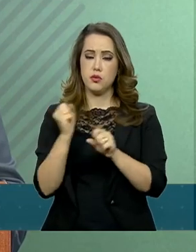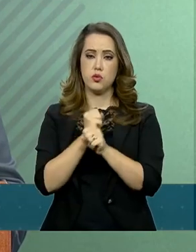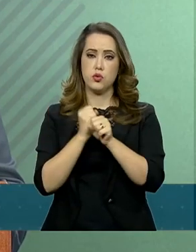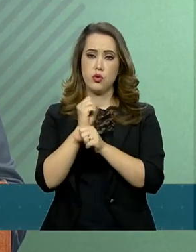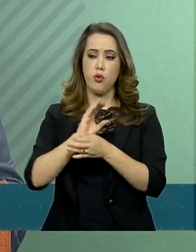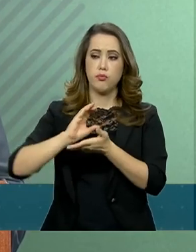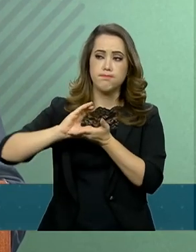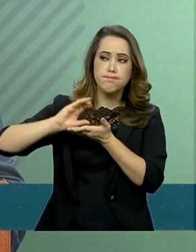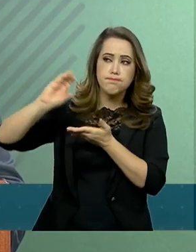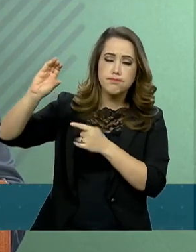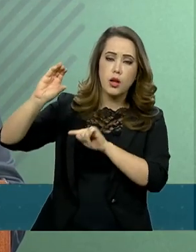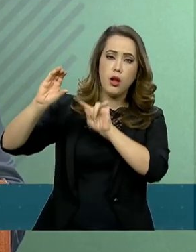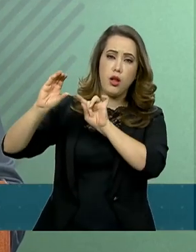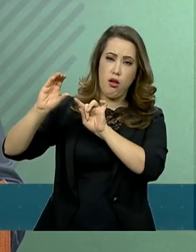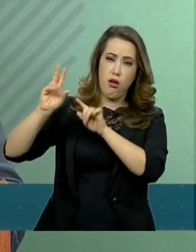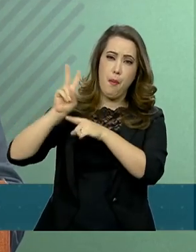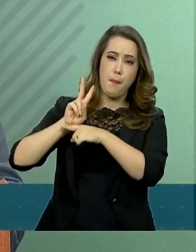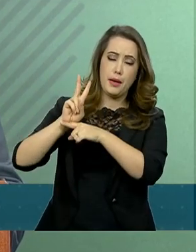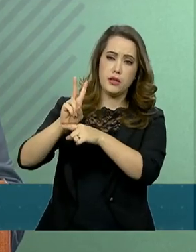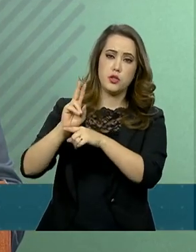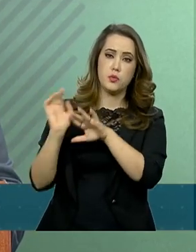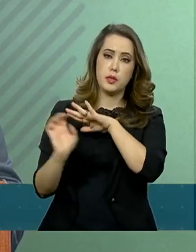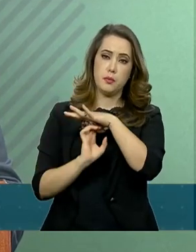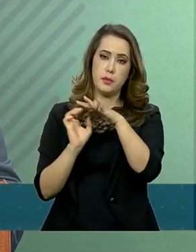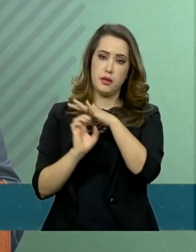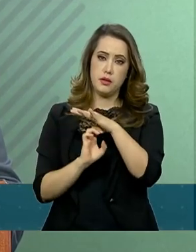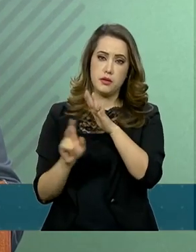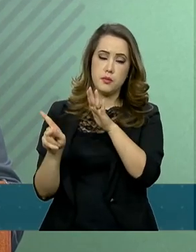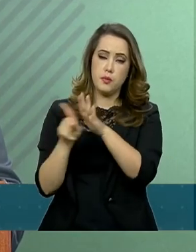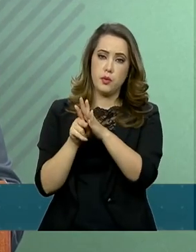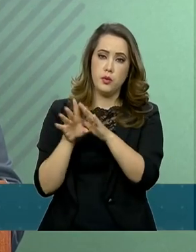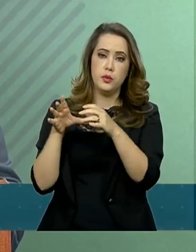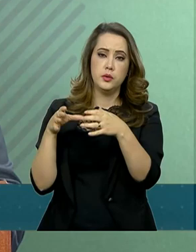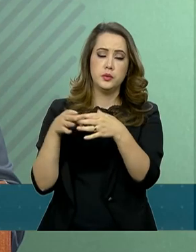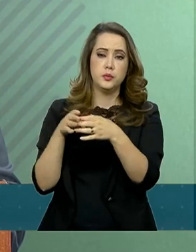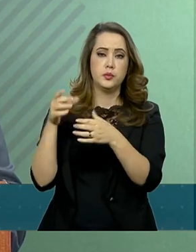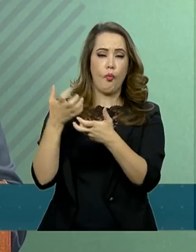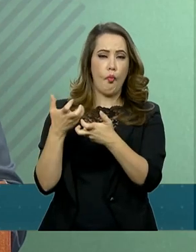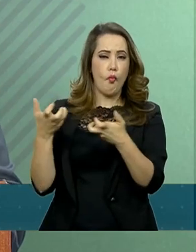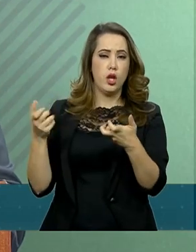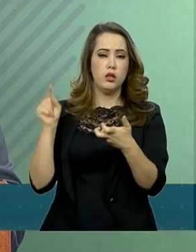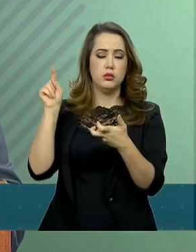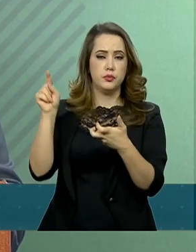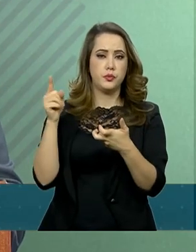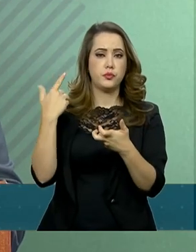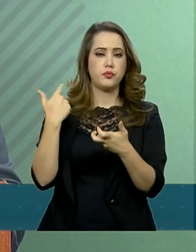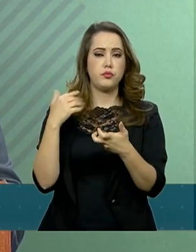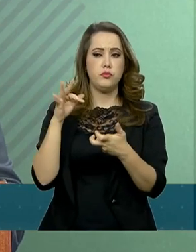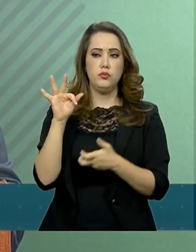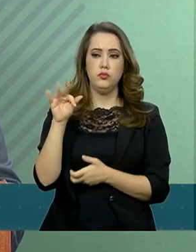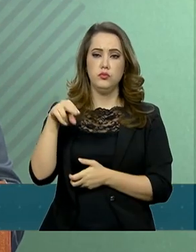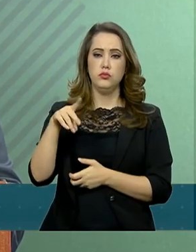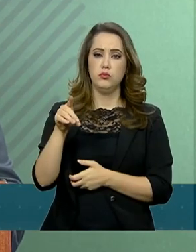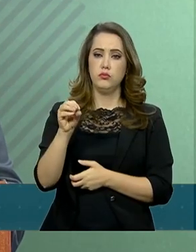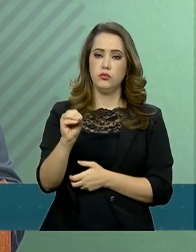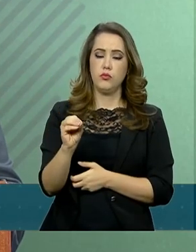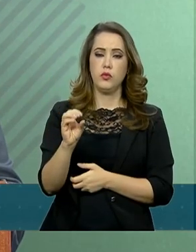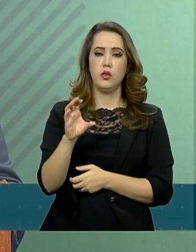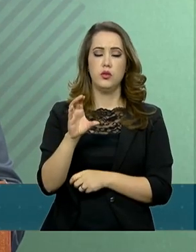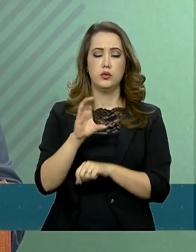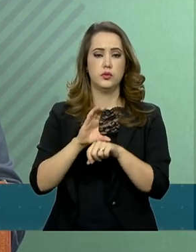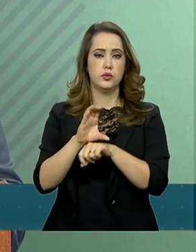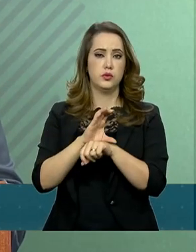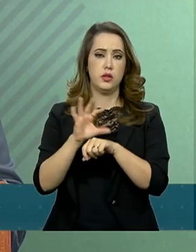de crédito para empreendedores e produtores do semiárido do fundo constitucional de financiamento